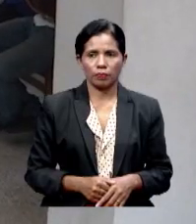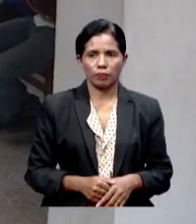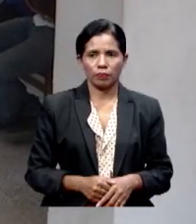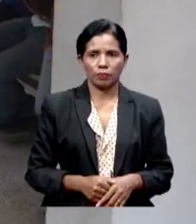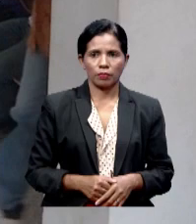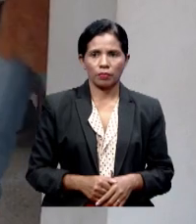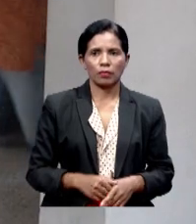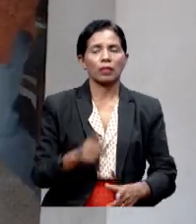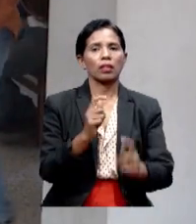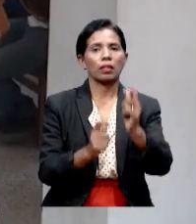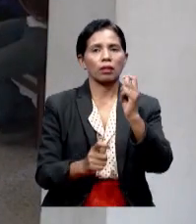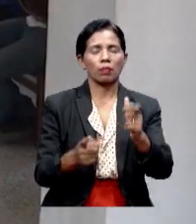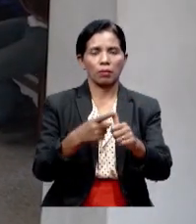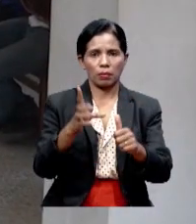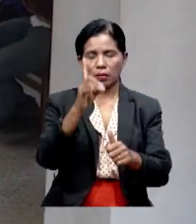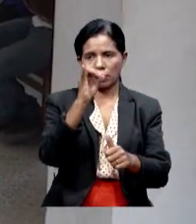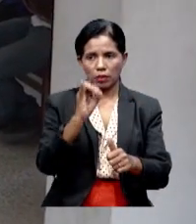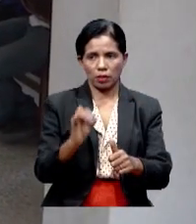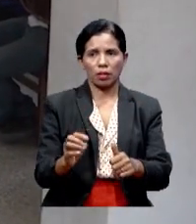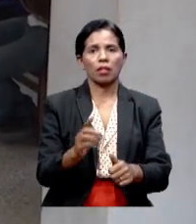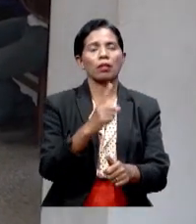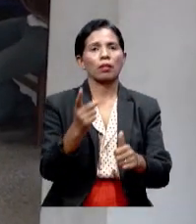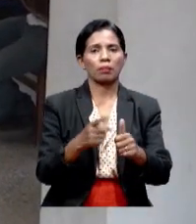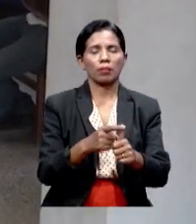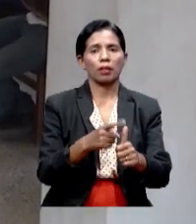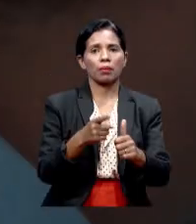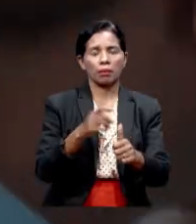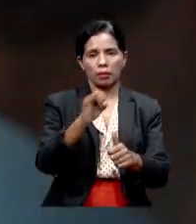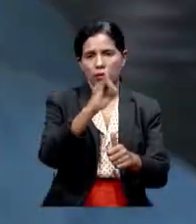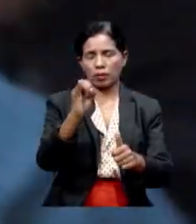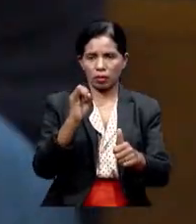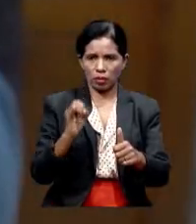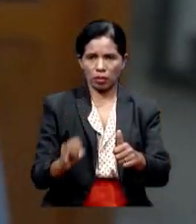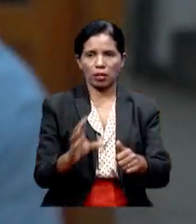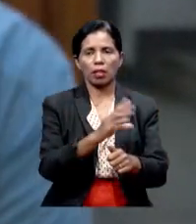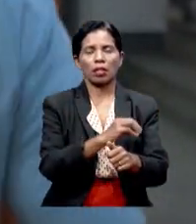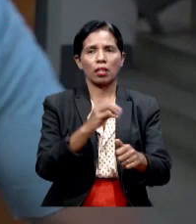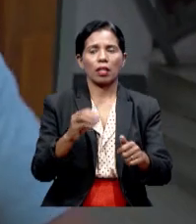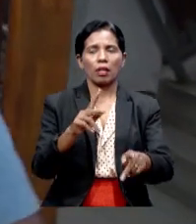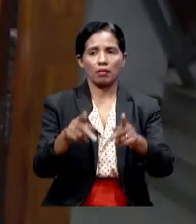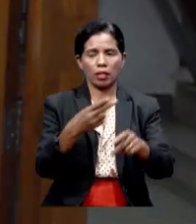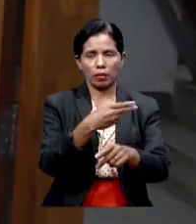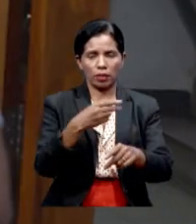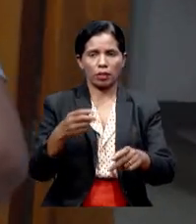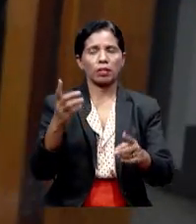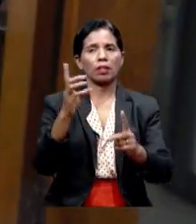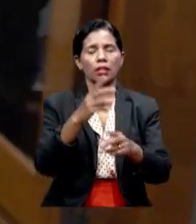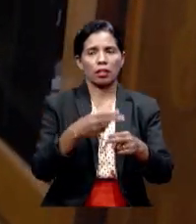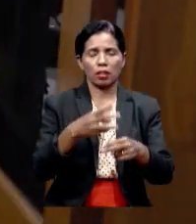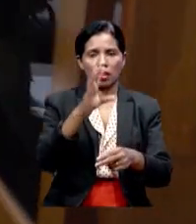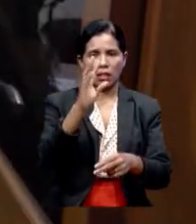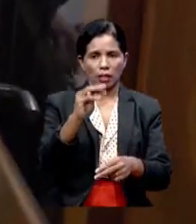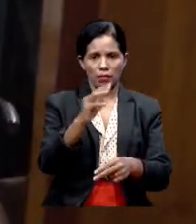Tribunal Primeira Instância Dili Quartané, hala o primeiro interrogatório, Barguido Cidadão Indonésia Inicial KM, também desconfia